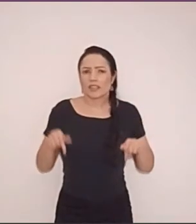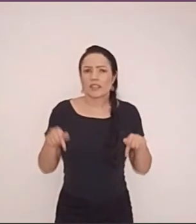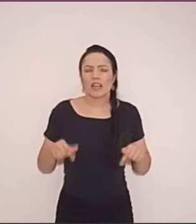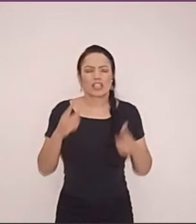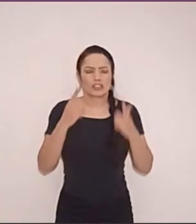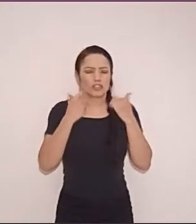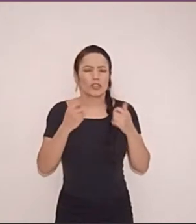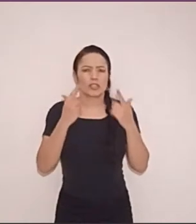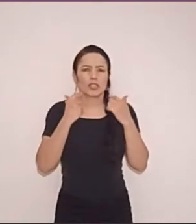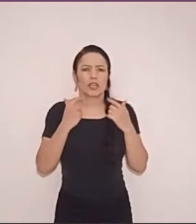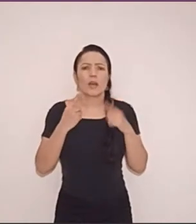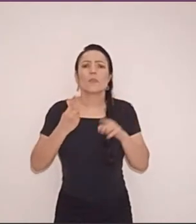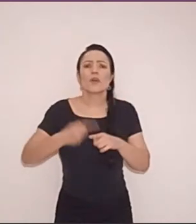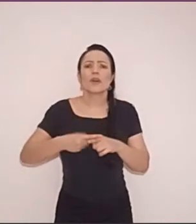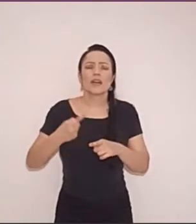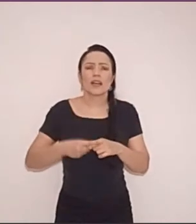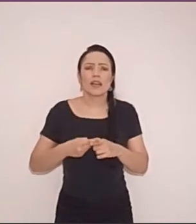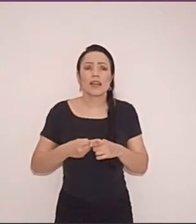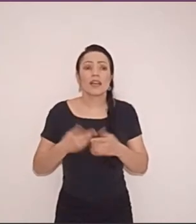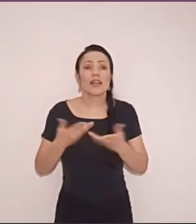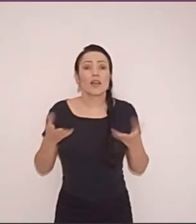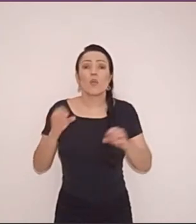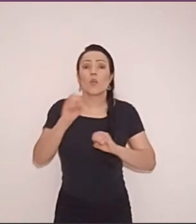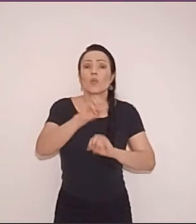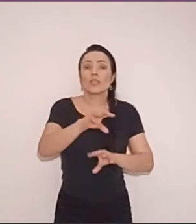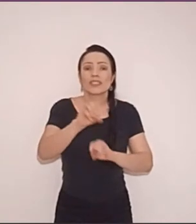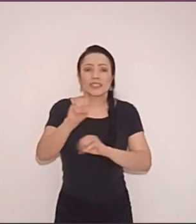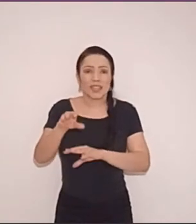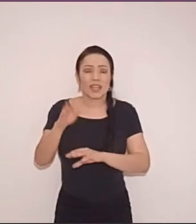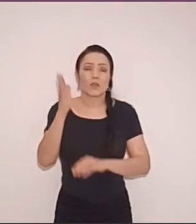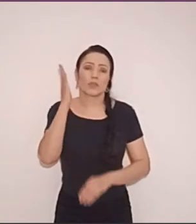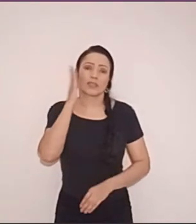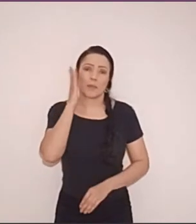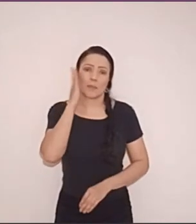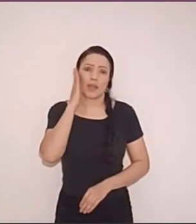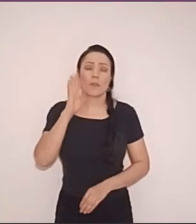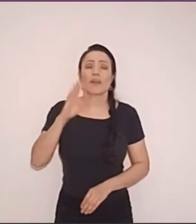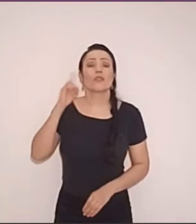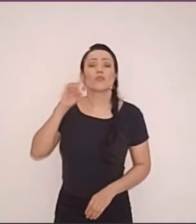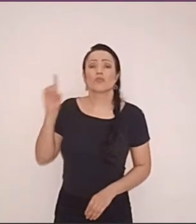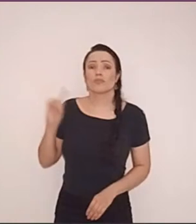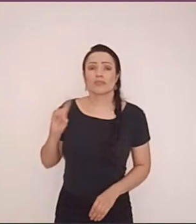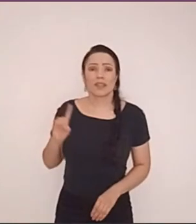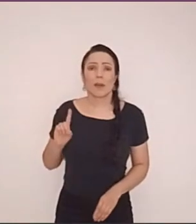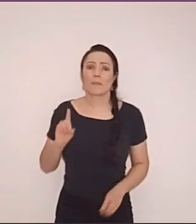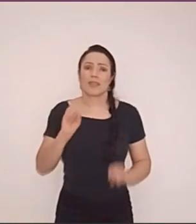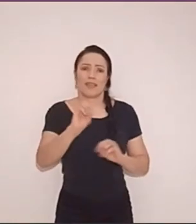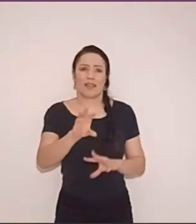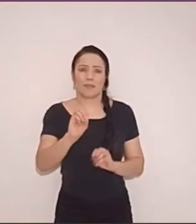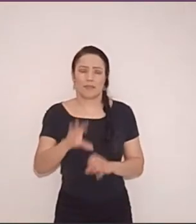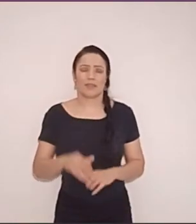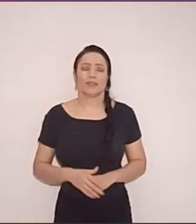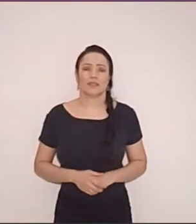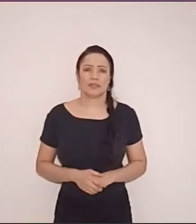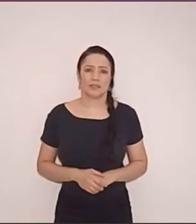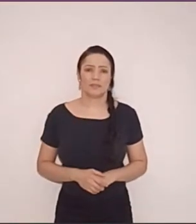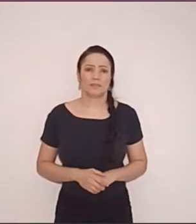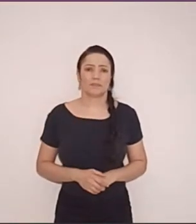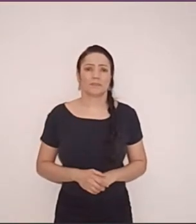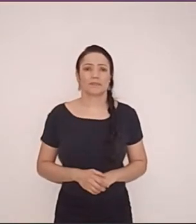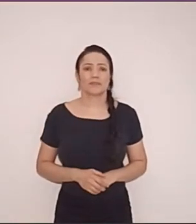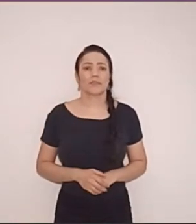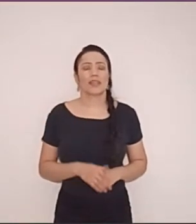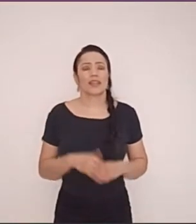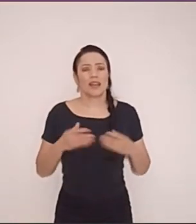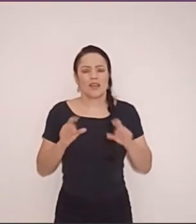e eu perguntei porque a gente tá aí falando ele disso o que lhe ensinei tudo que sabia mas não sabia o que queria lhe ensinar Isso